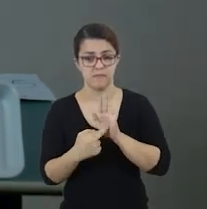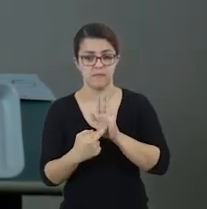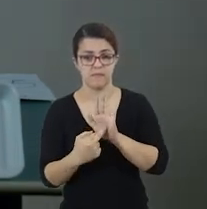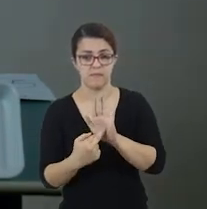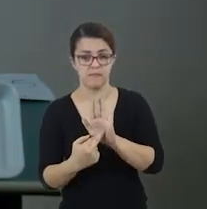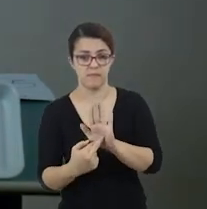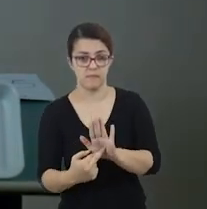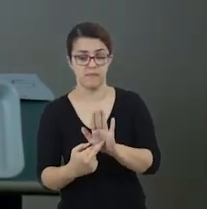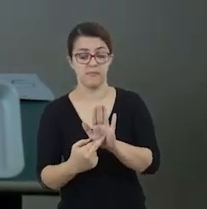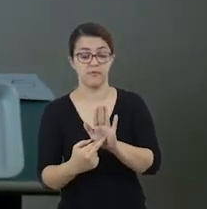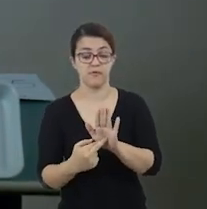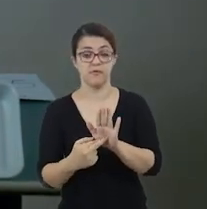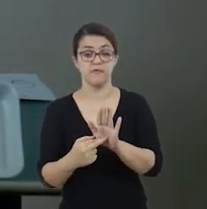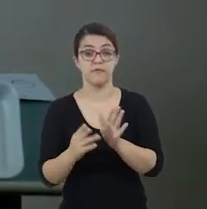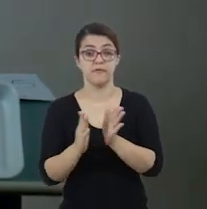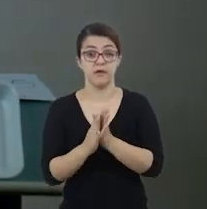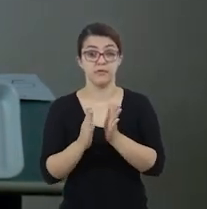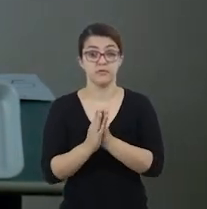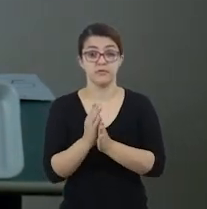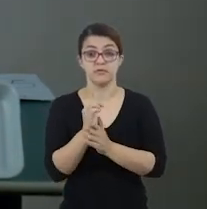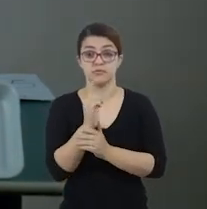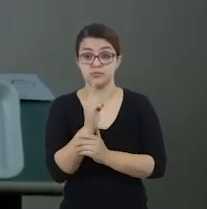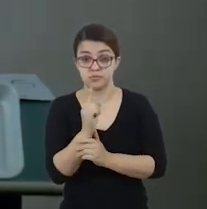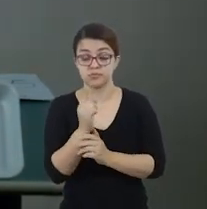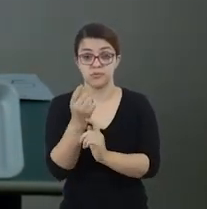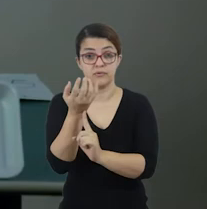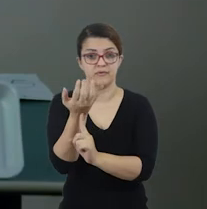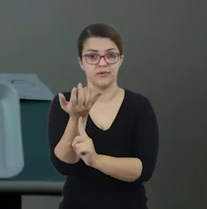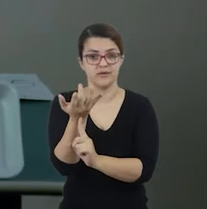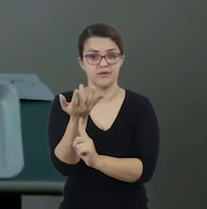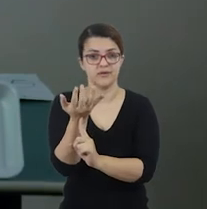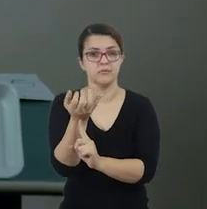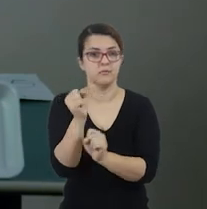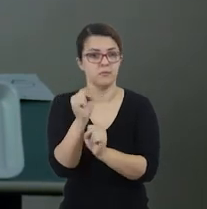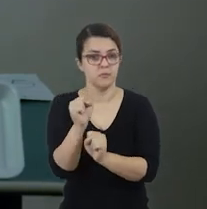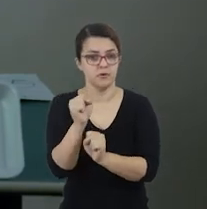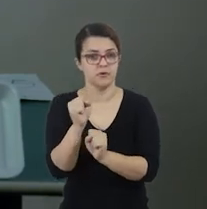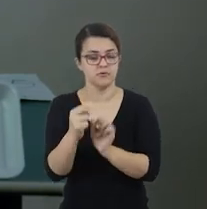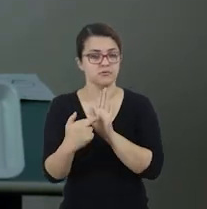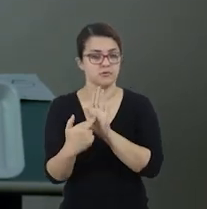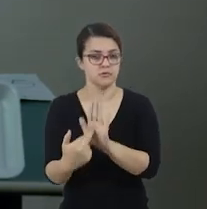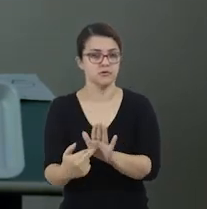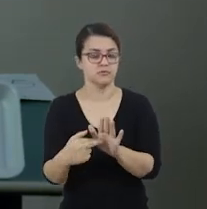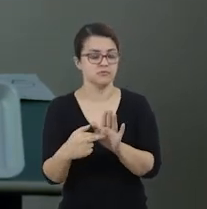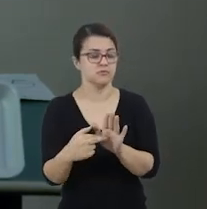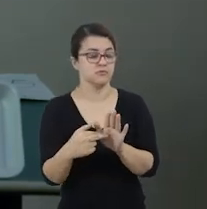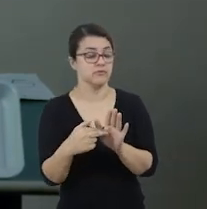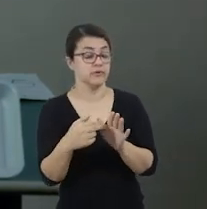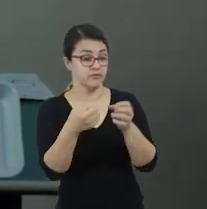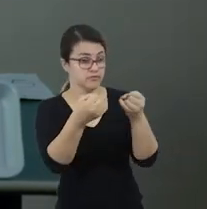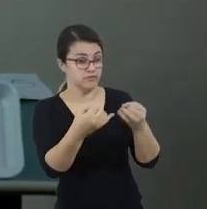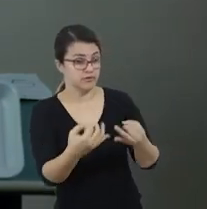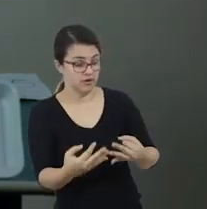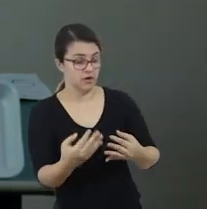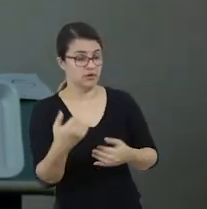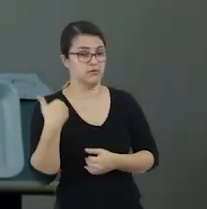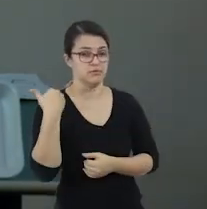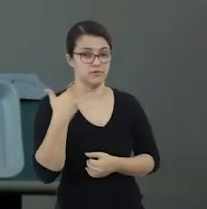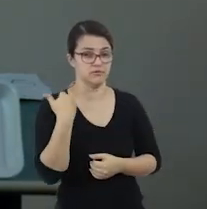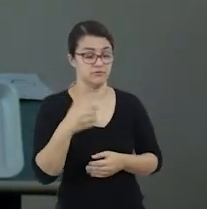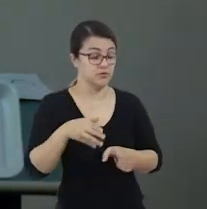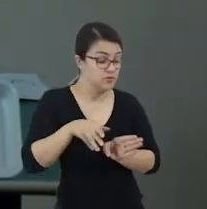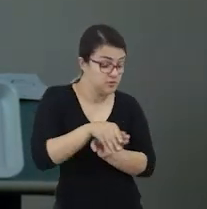os numerais com a velinha de aniversário, porque a gente também vai falar da idade da criança nessa atividade, tá? Então aí você